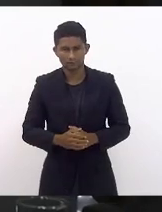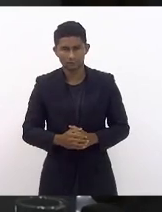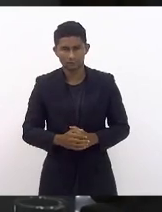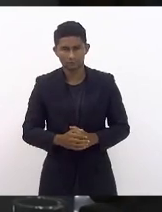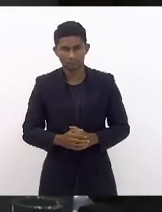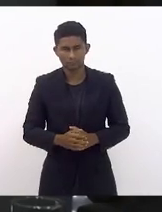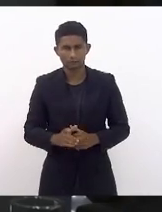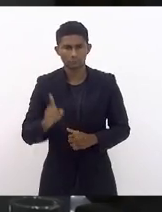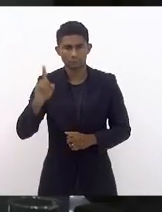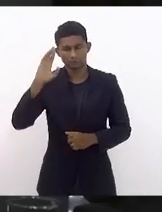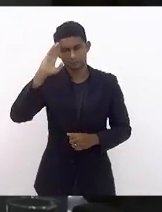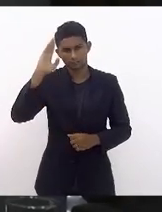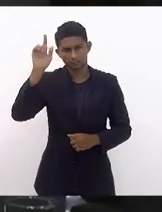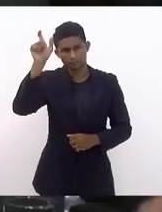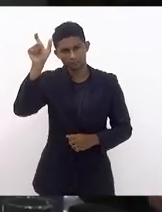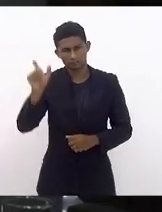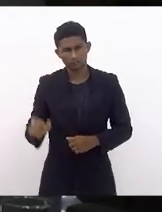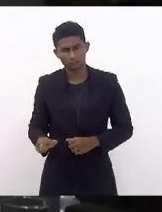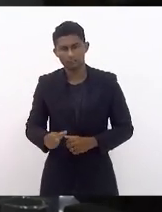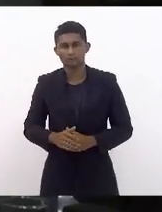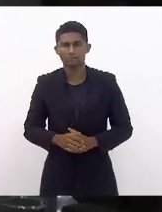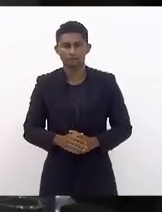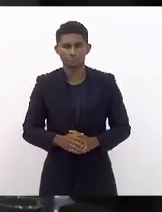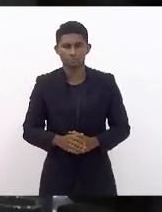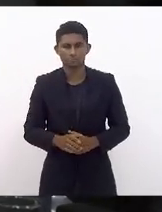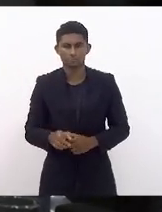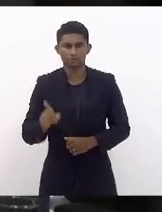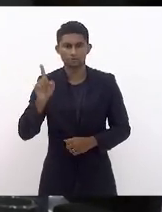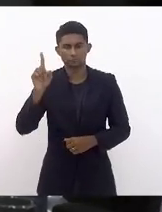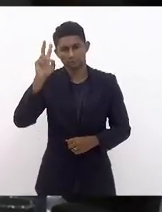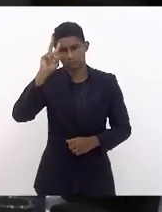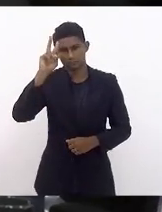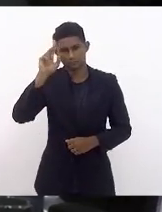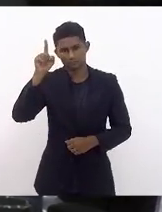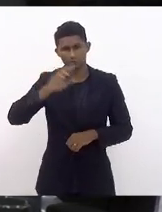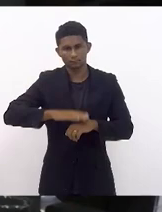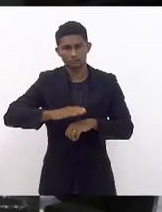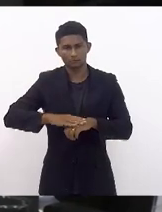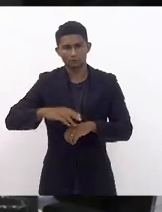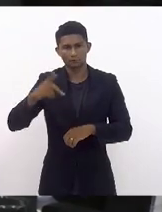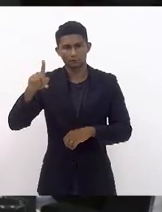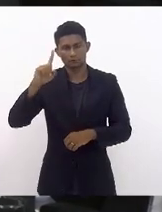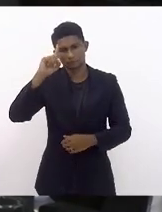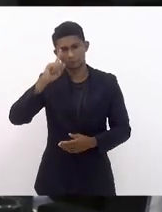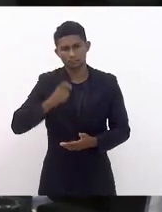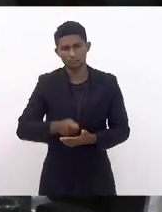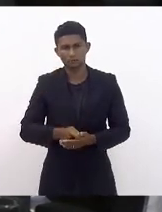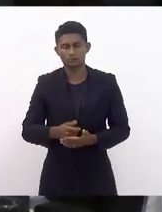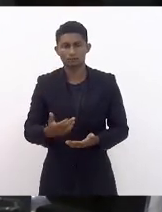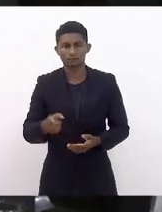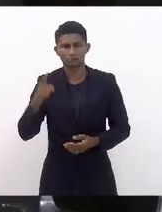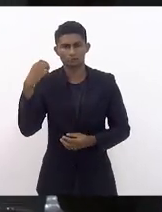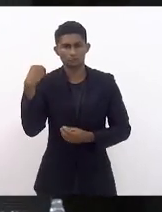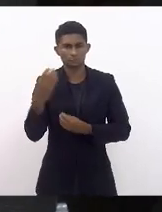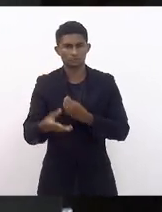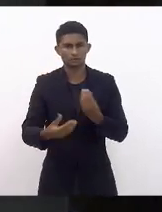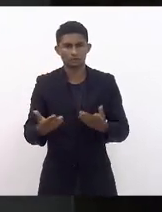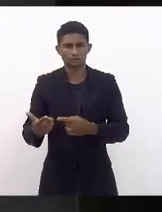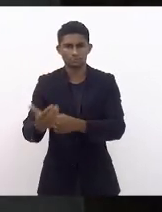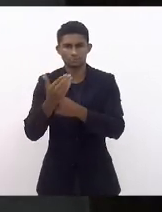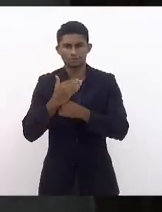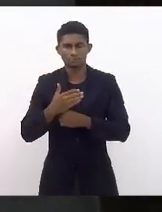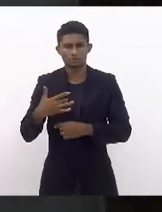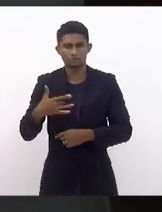o personagem principal, o Senhor é o autor da história, o Senhor é quem nos dá os livramentos, a